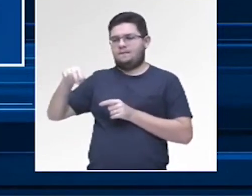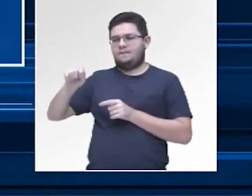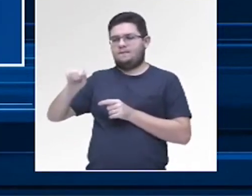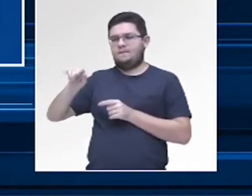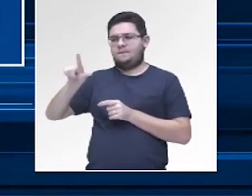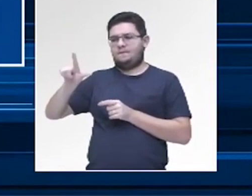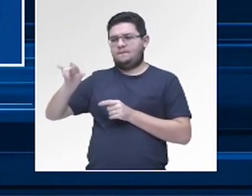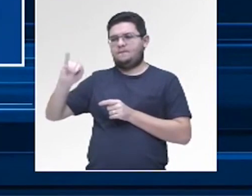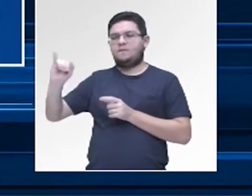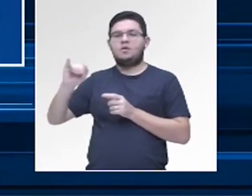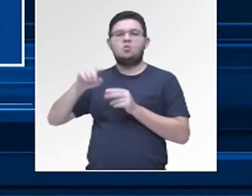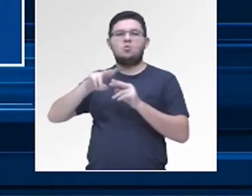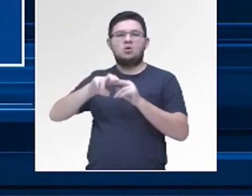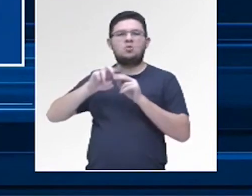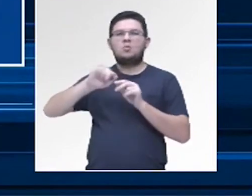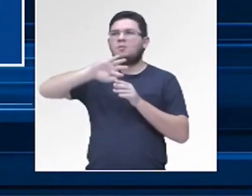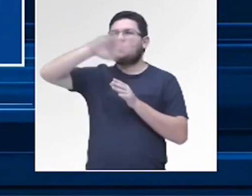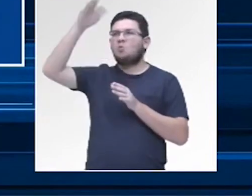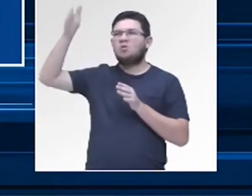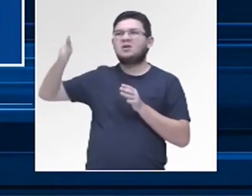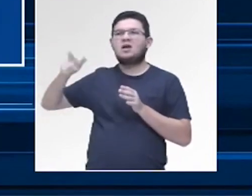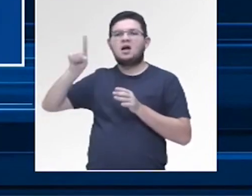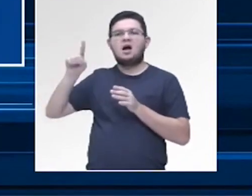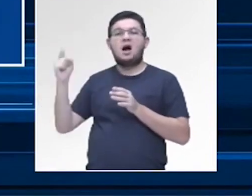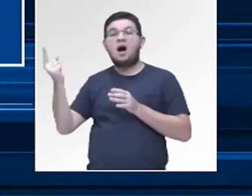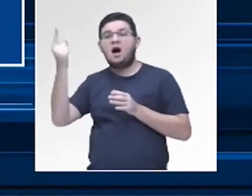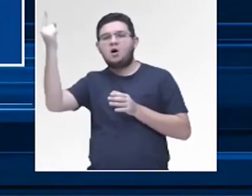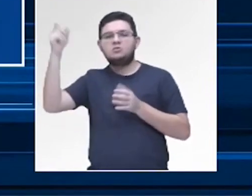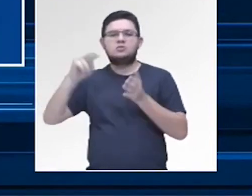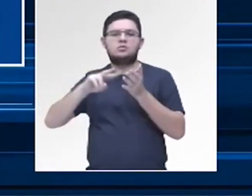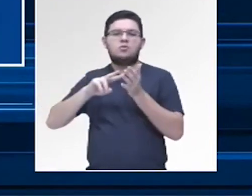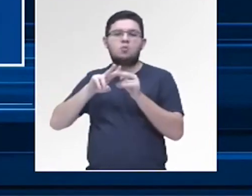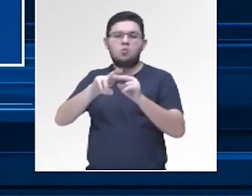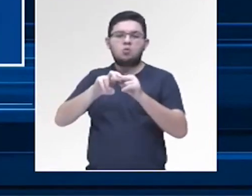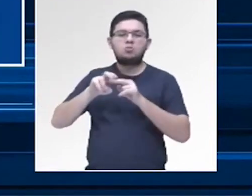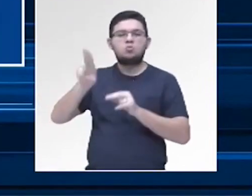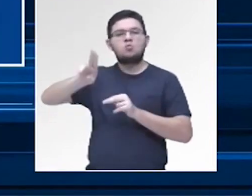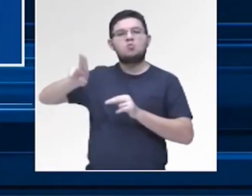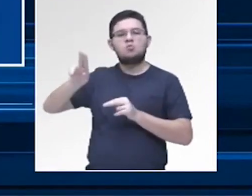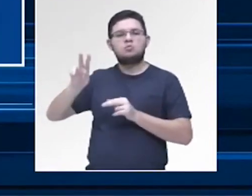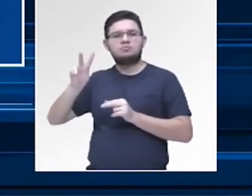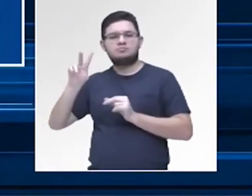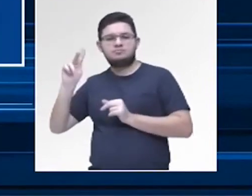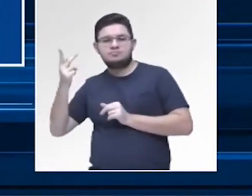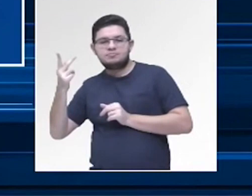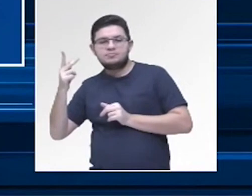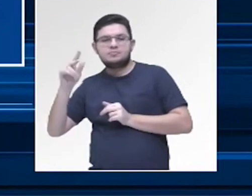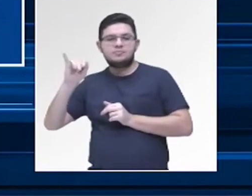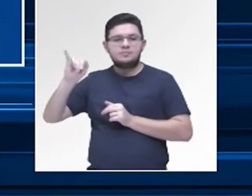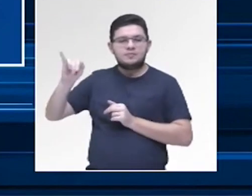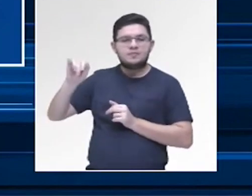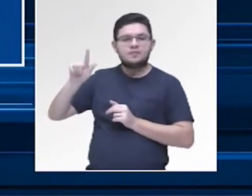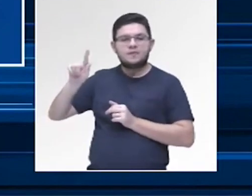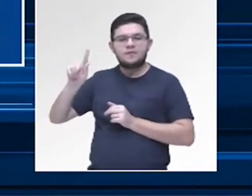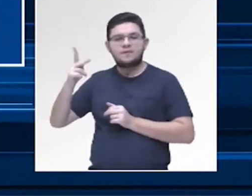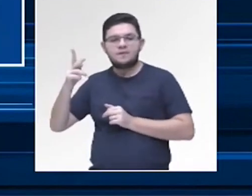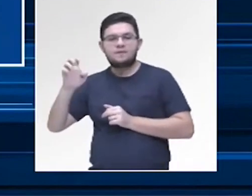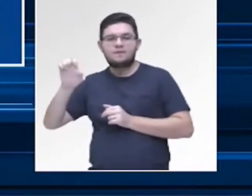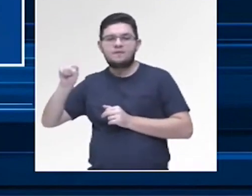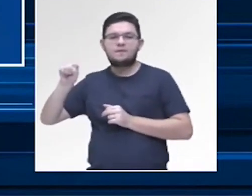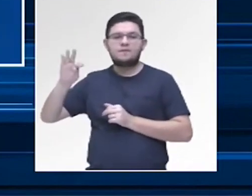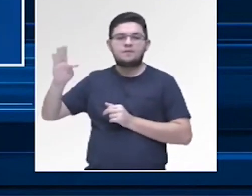o superlativo the highest, o mais alto, né? A mais alta montanha,